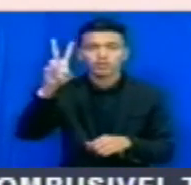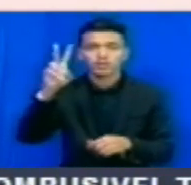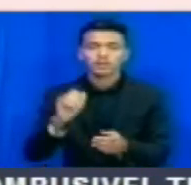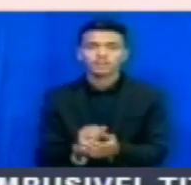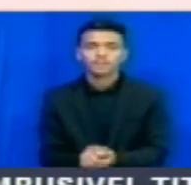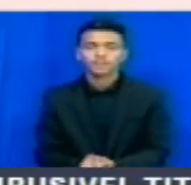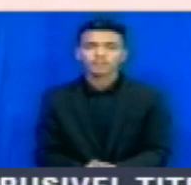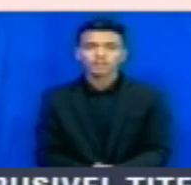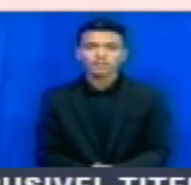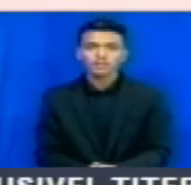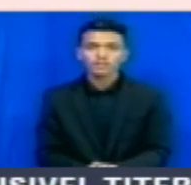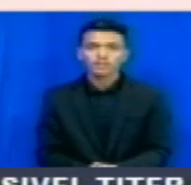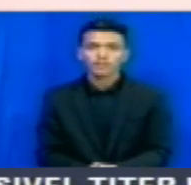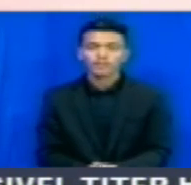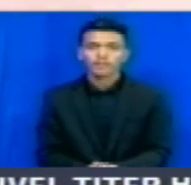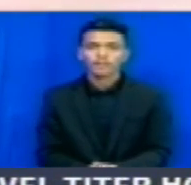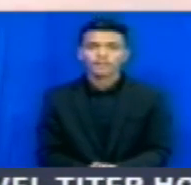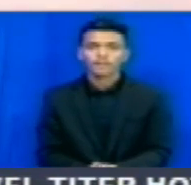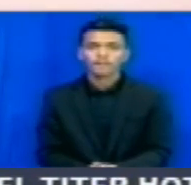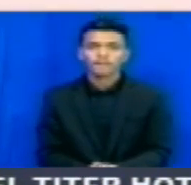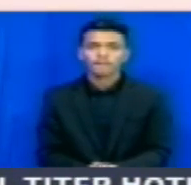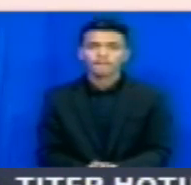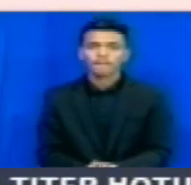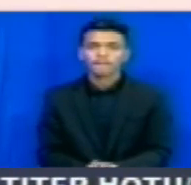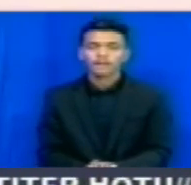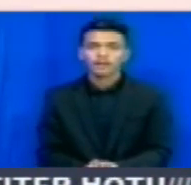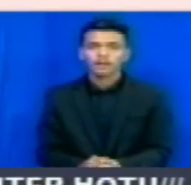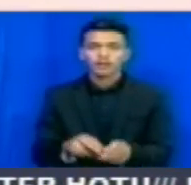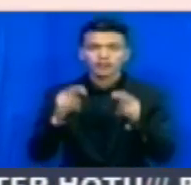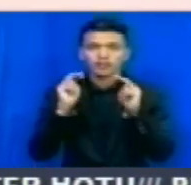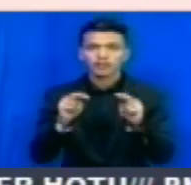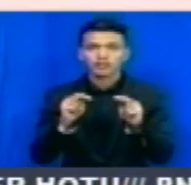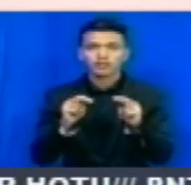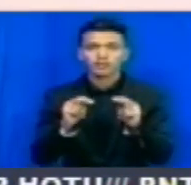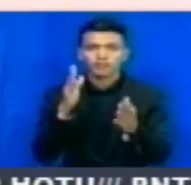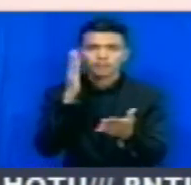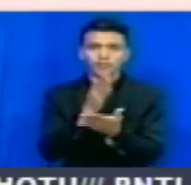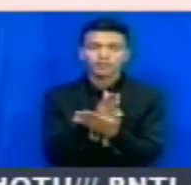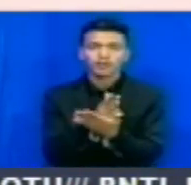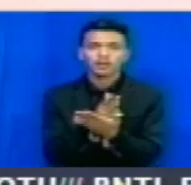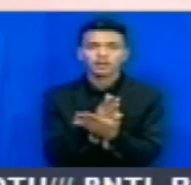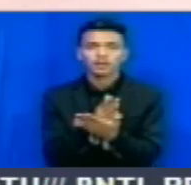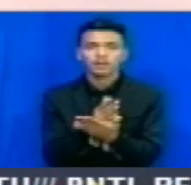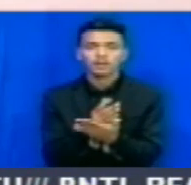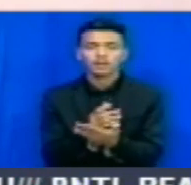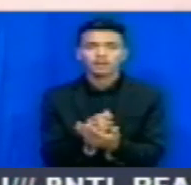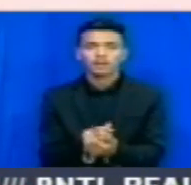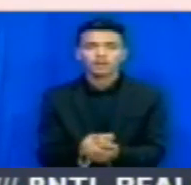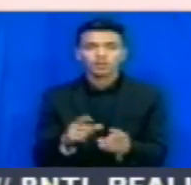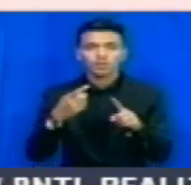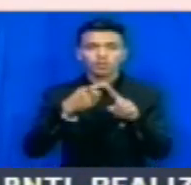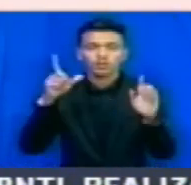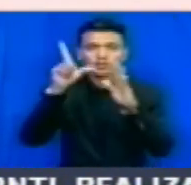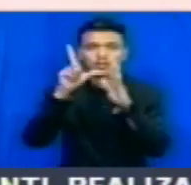né. Né, catac, né, mané catac, né, precisa de intervenção, intervenção sira, nessa intervenção sira, se lei